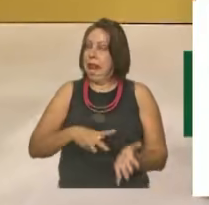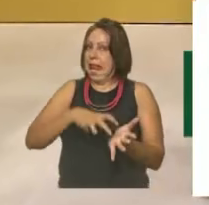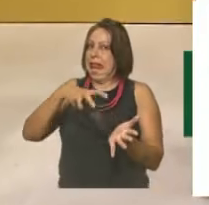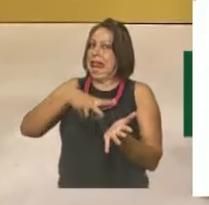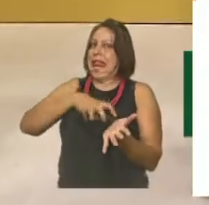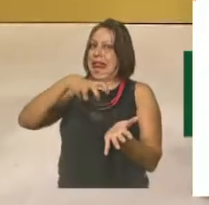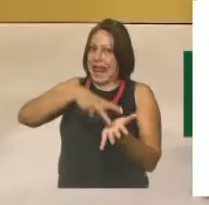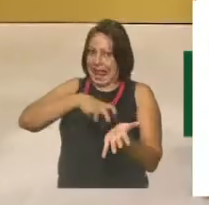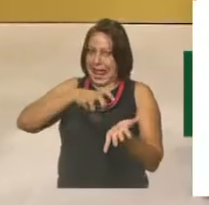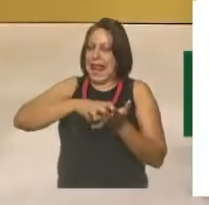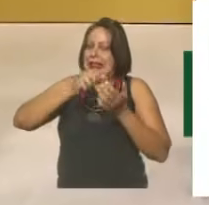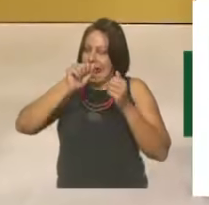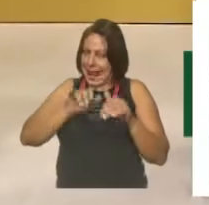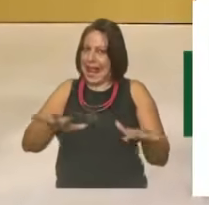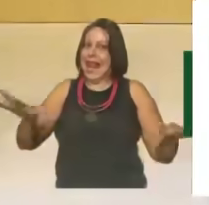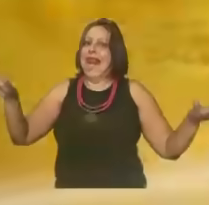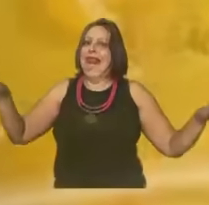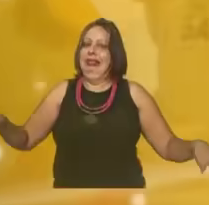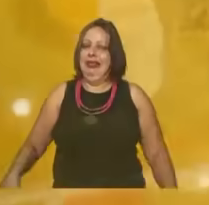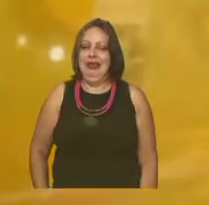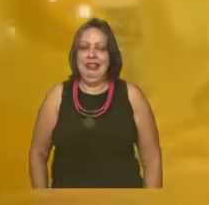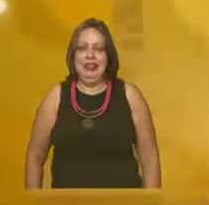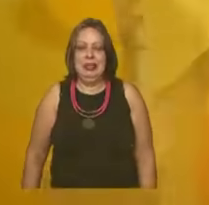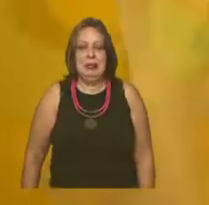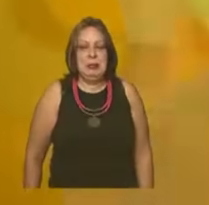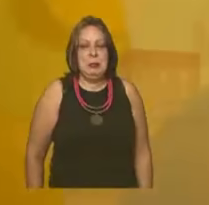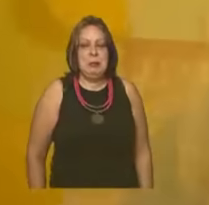foi contagiante.